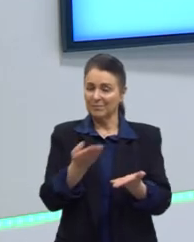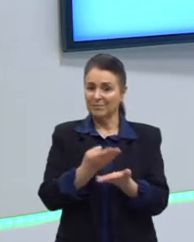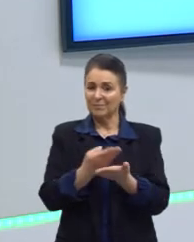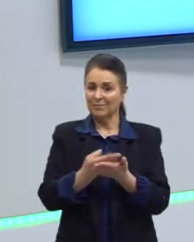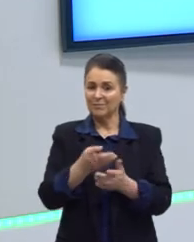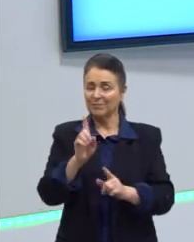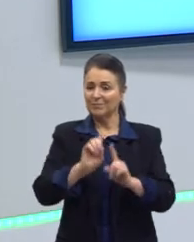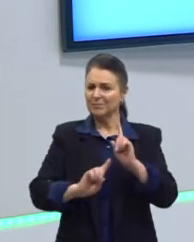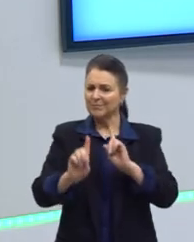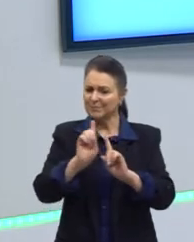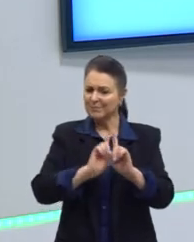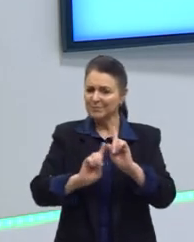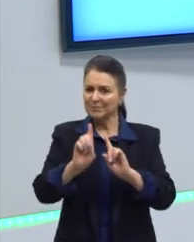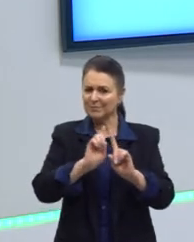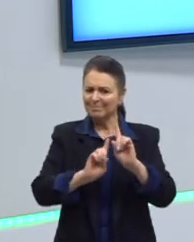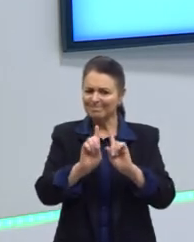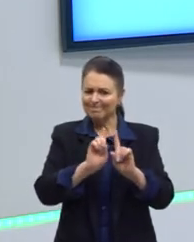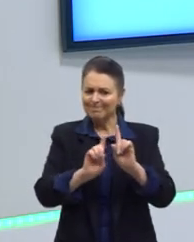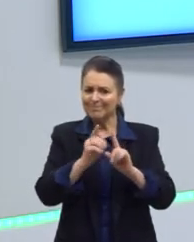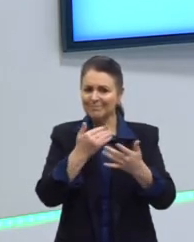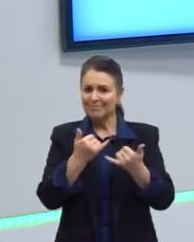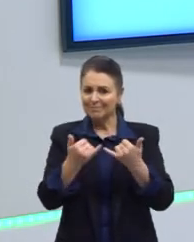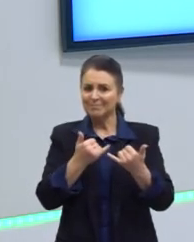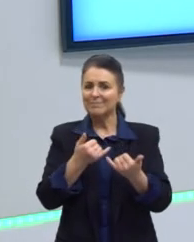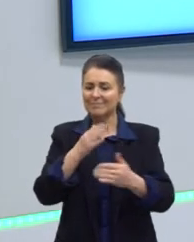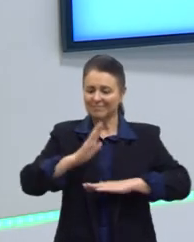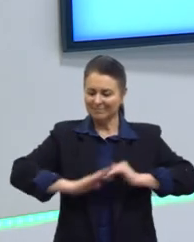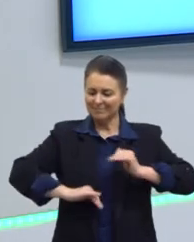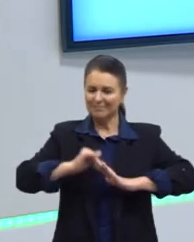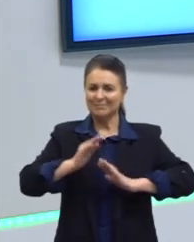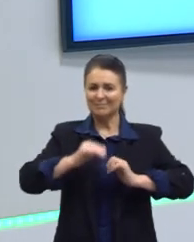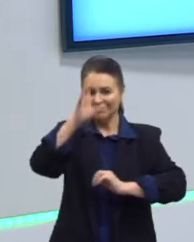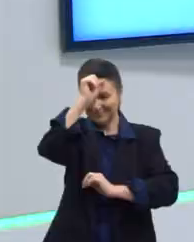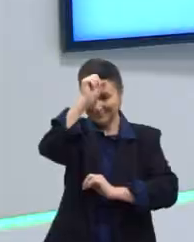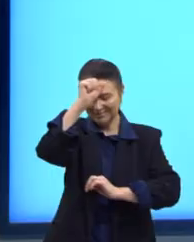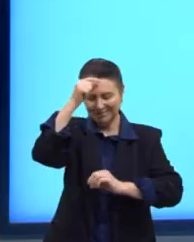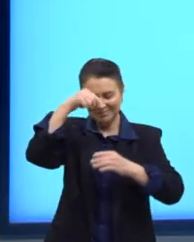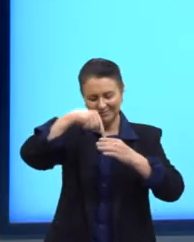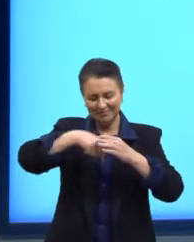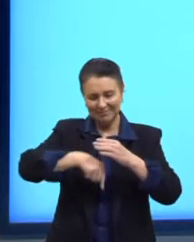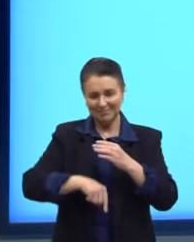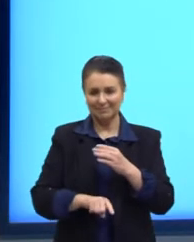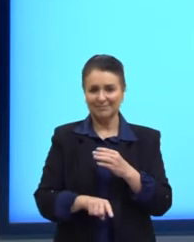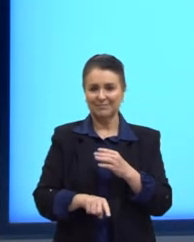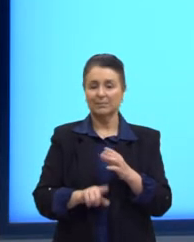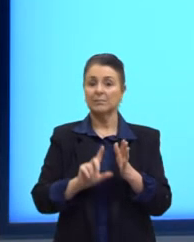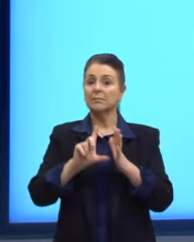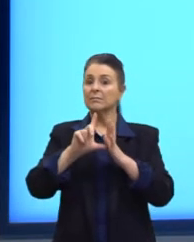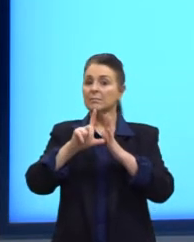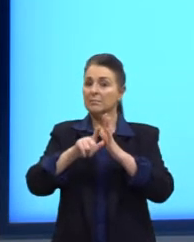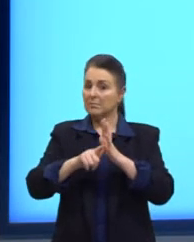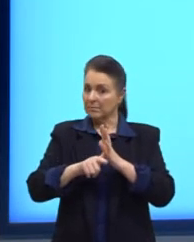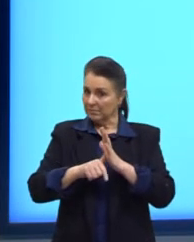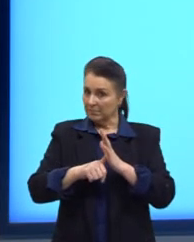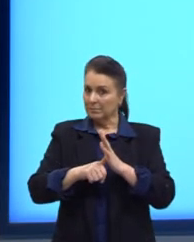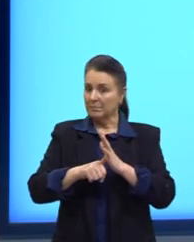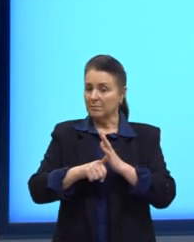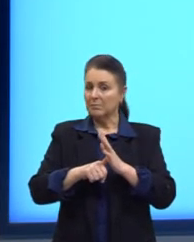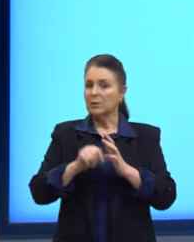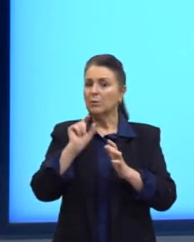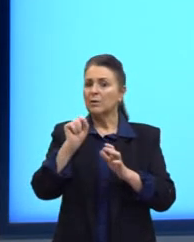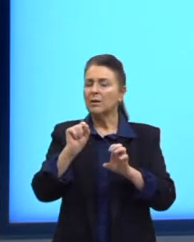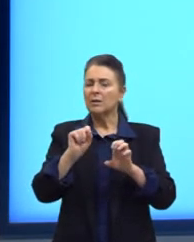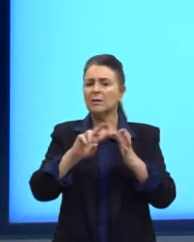para a gente dar uma praticada melhor então Bem brevemente né O que são